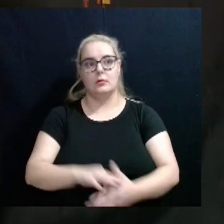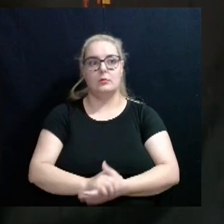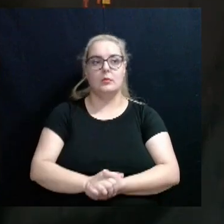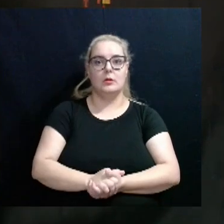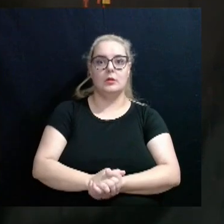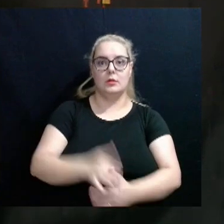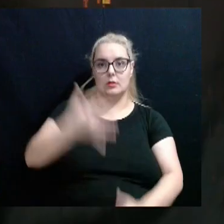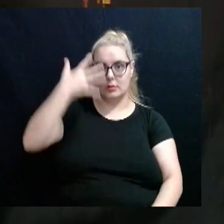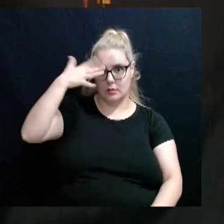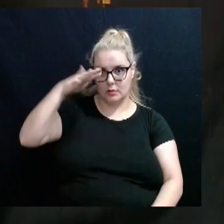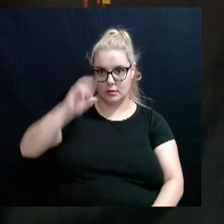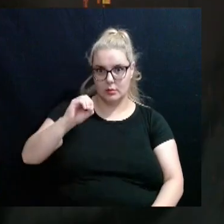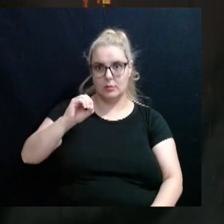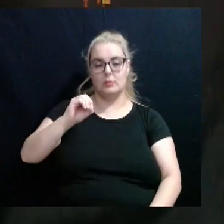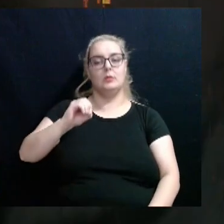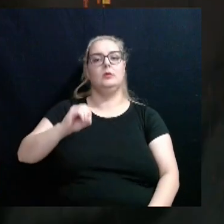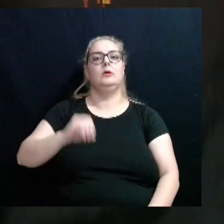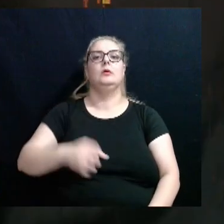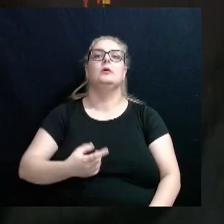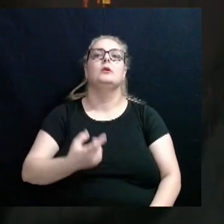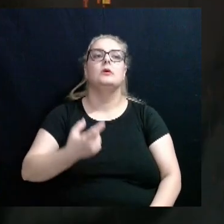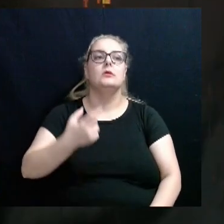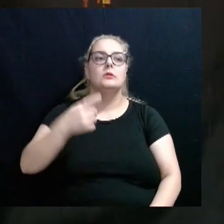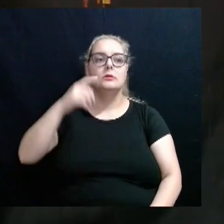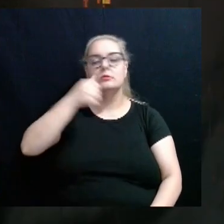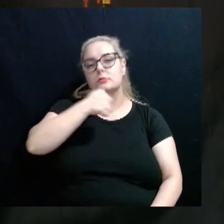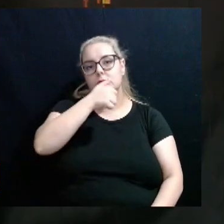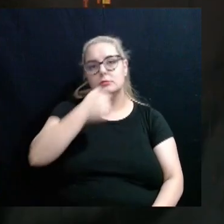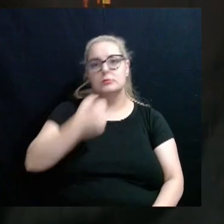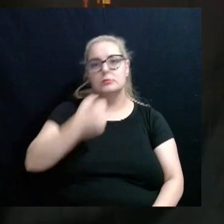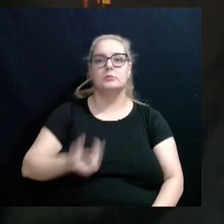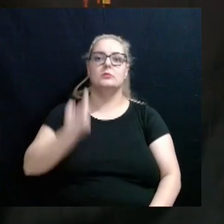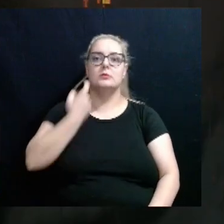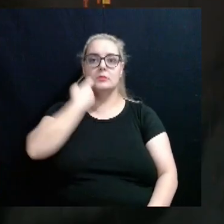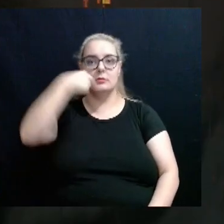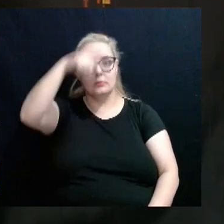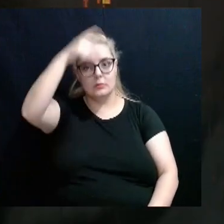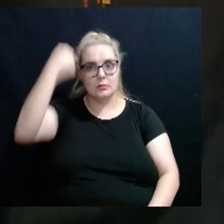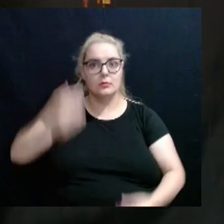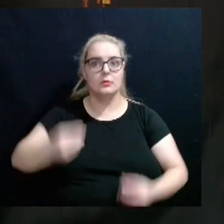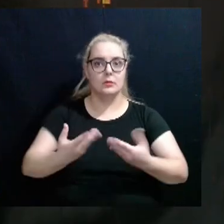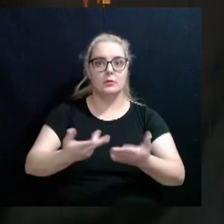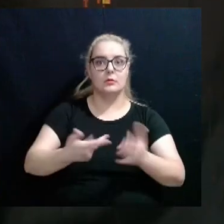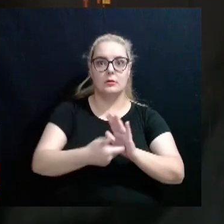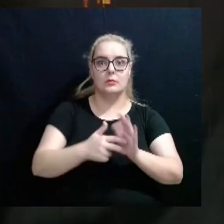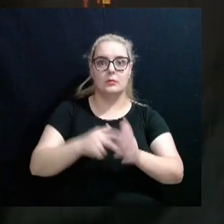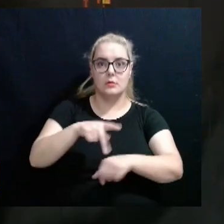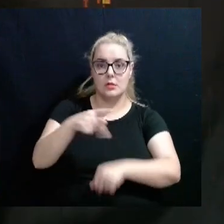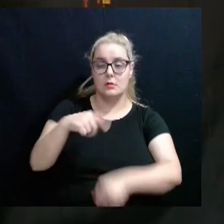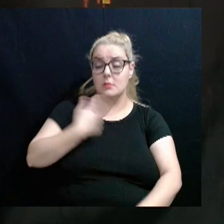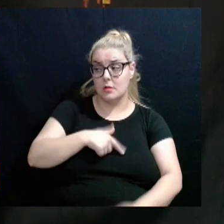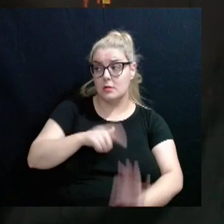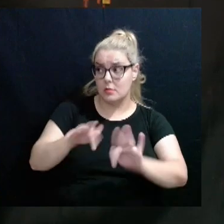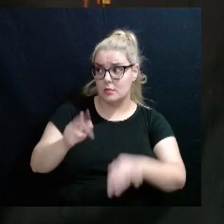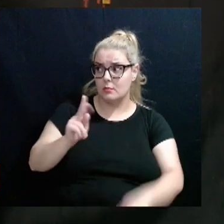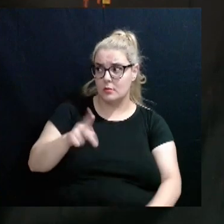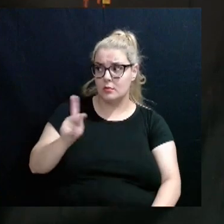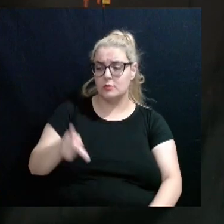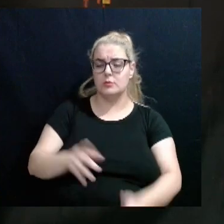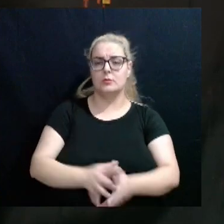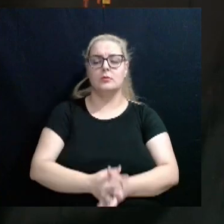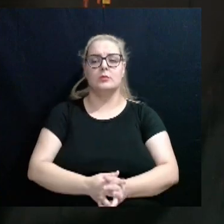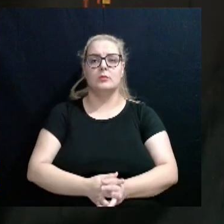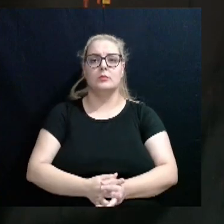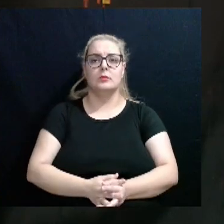Sexta-feira Santa, e trazendo o significado da Páscoa. E já para a gente encerrar, professor, qual seria a